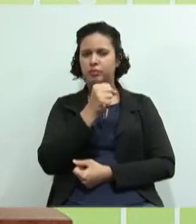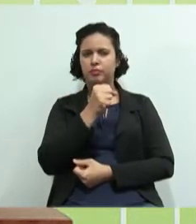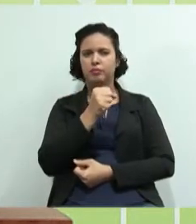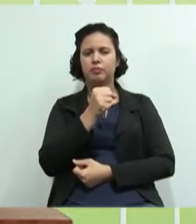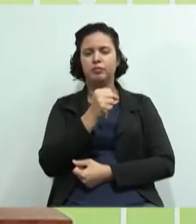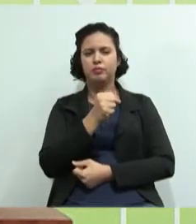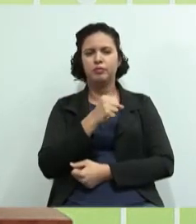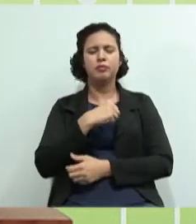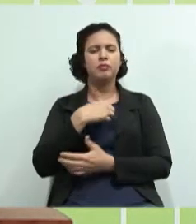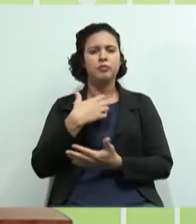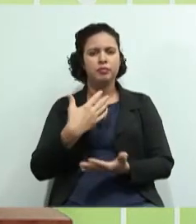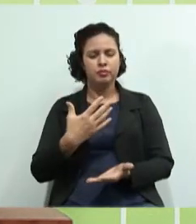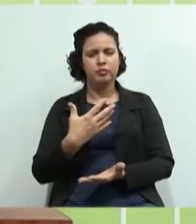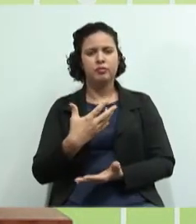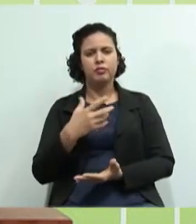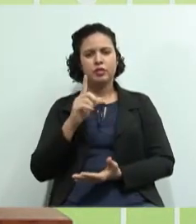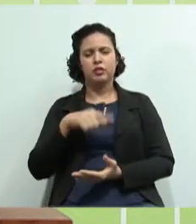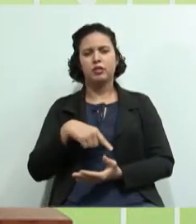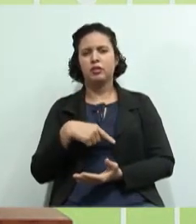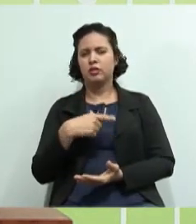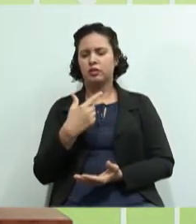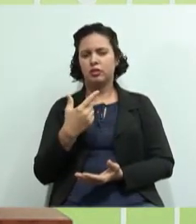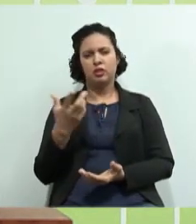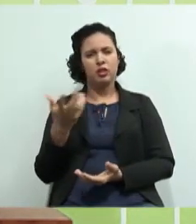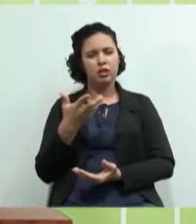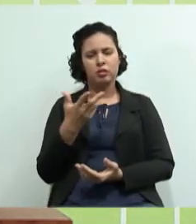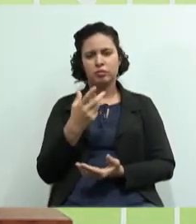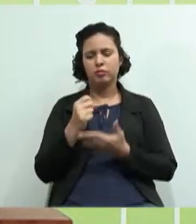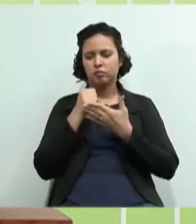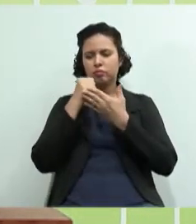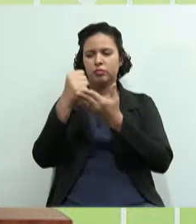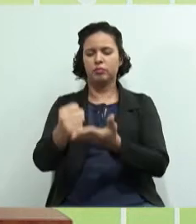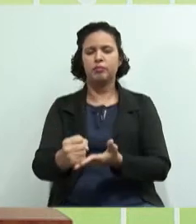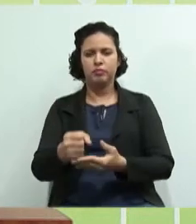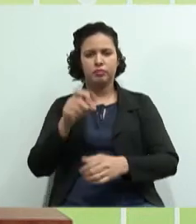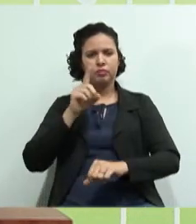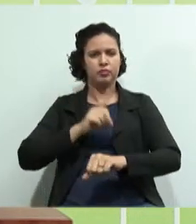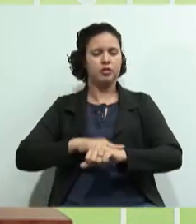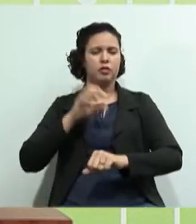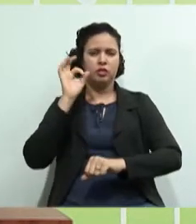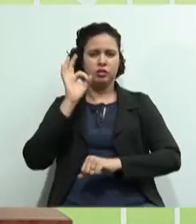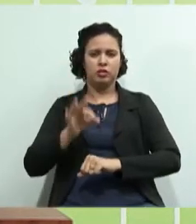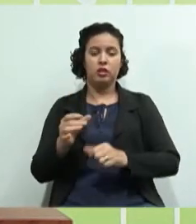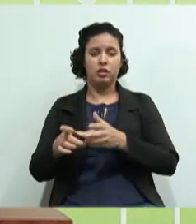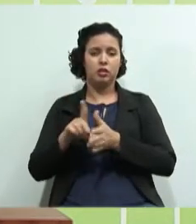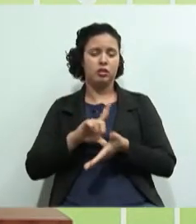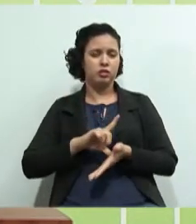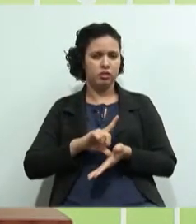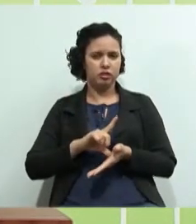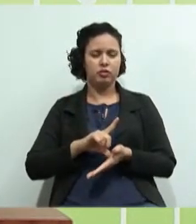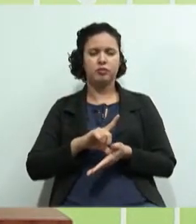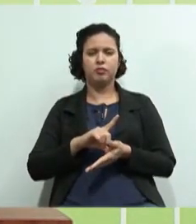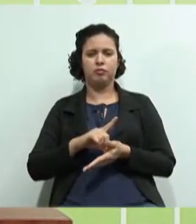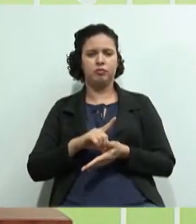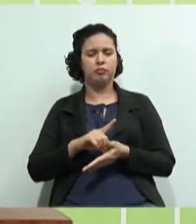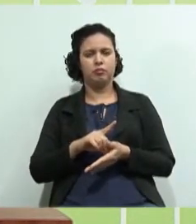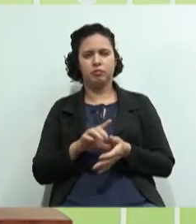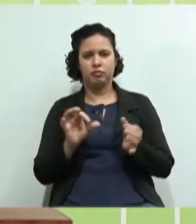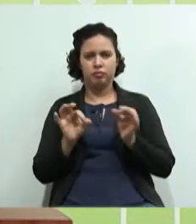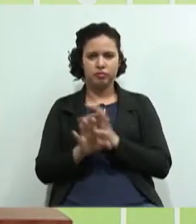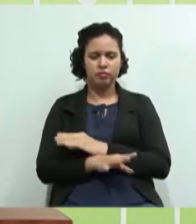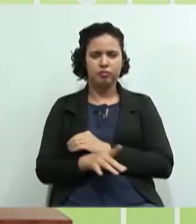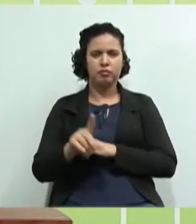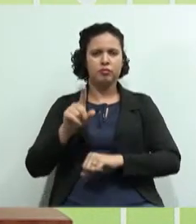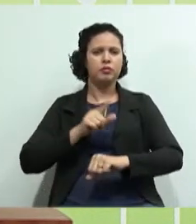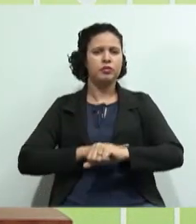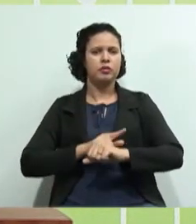rápida, tá? De forma muito mais prática e entregou totalmente dentro do prazo. Aliás, antes do término do prazo, ou seja,